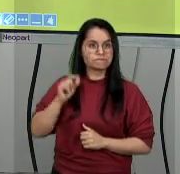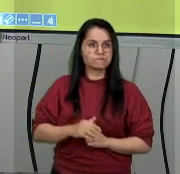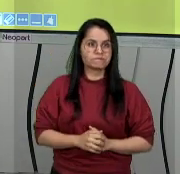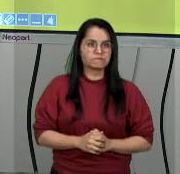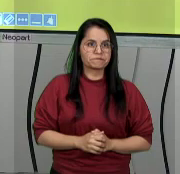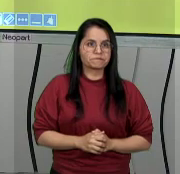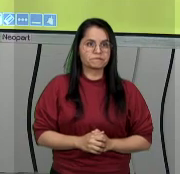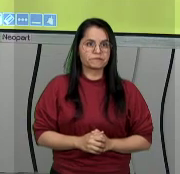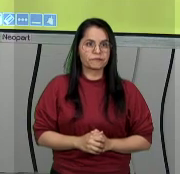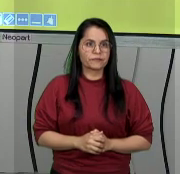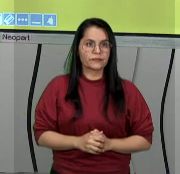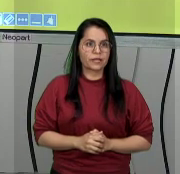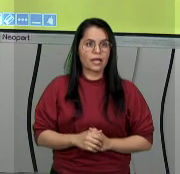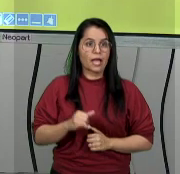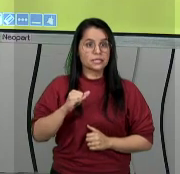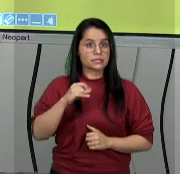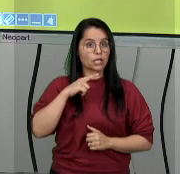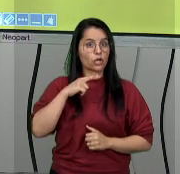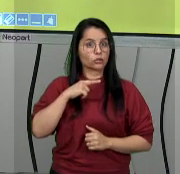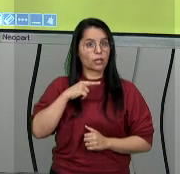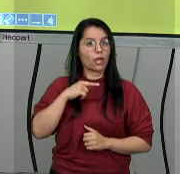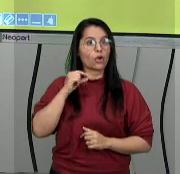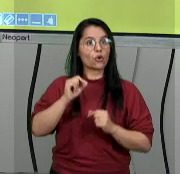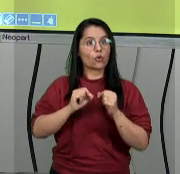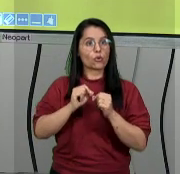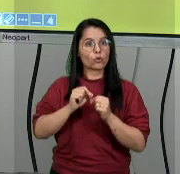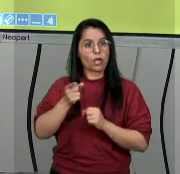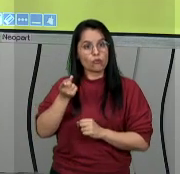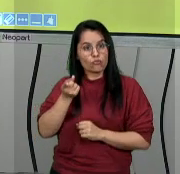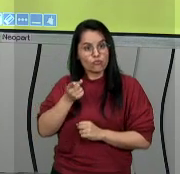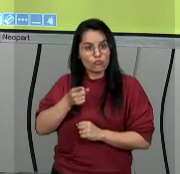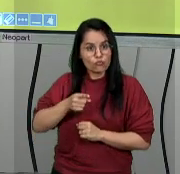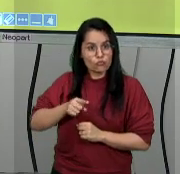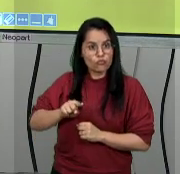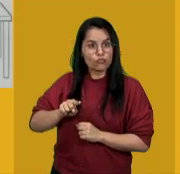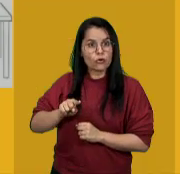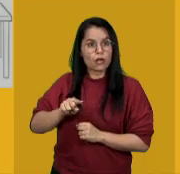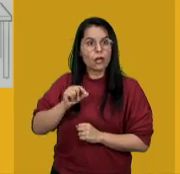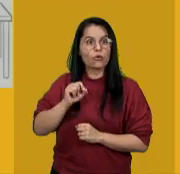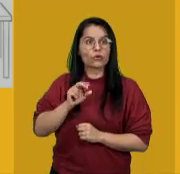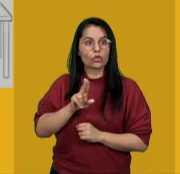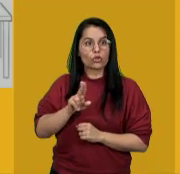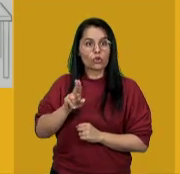Quando a pessoa tem uma curvatura na região lombar, é chamado